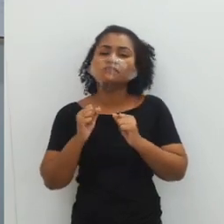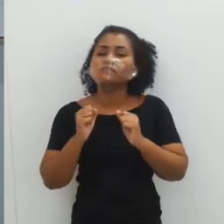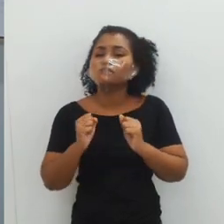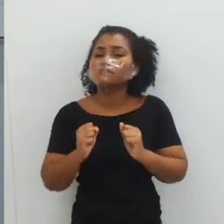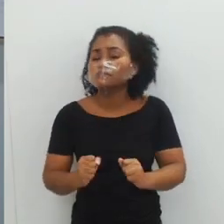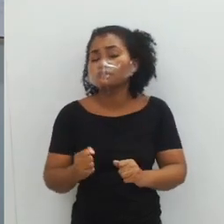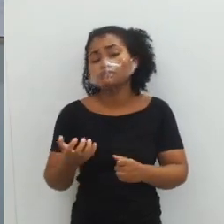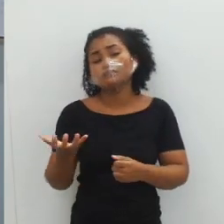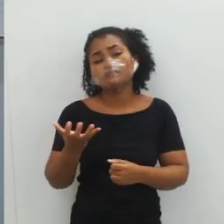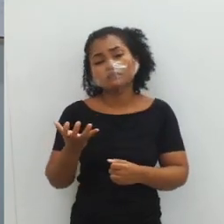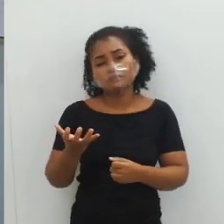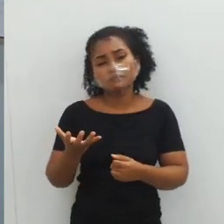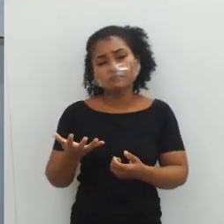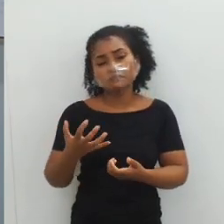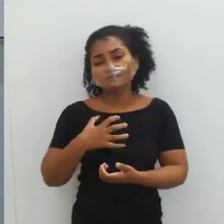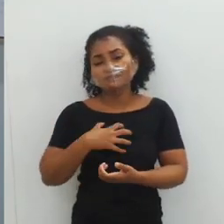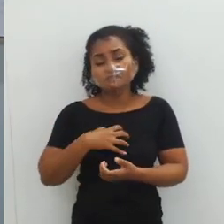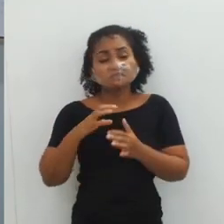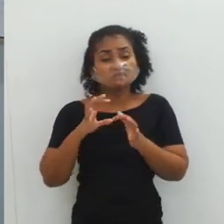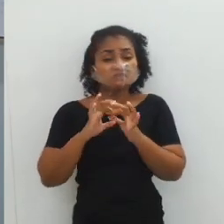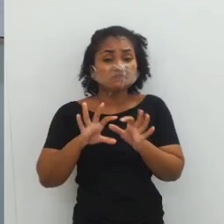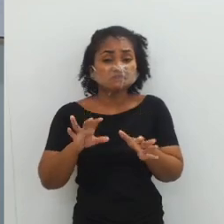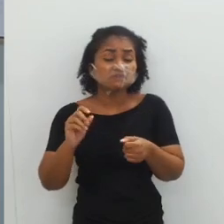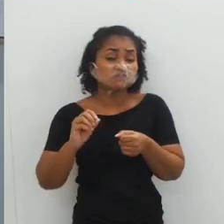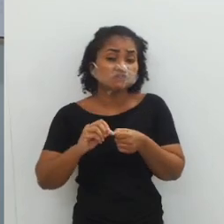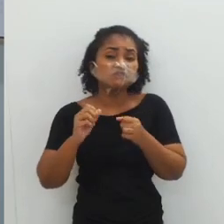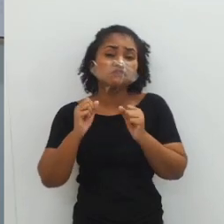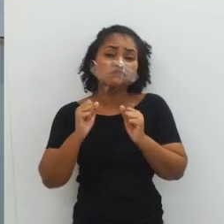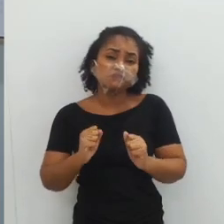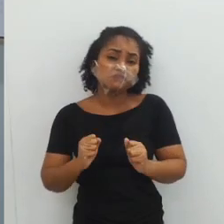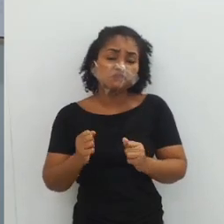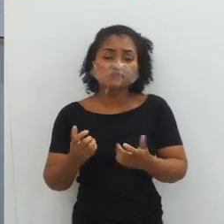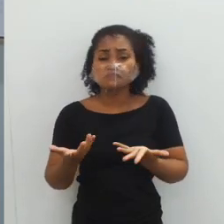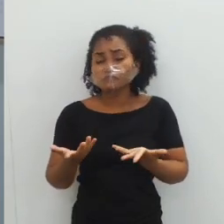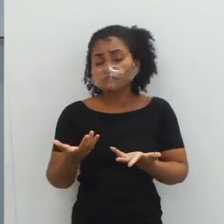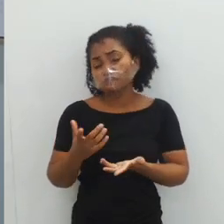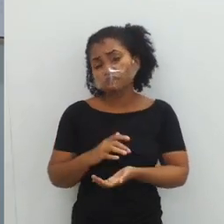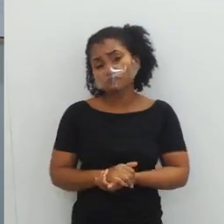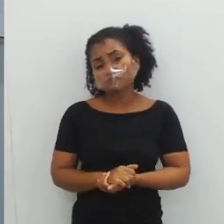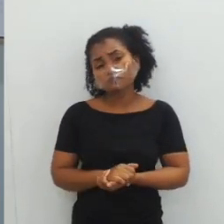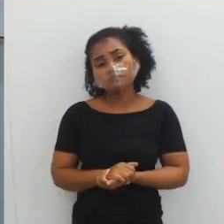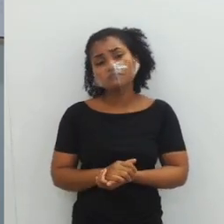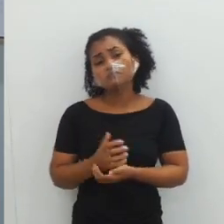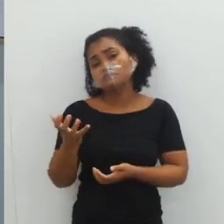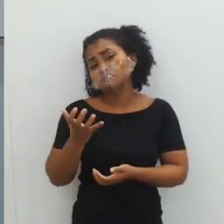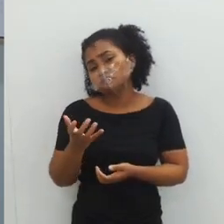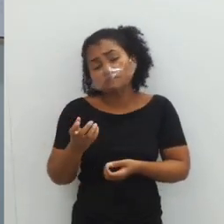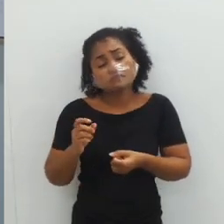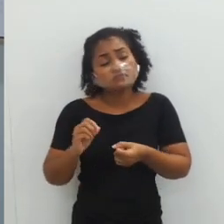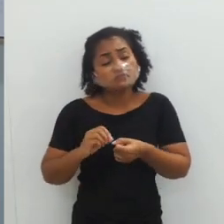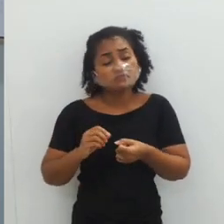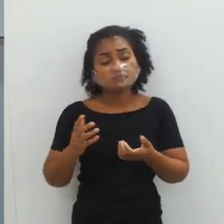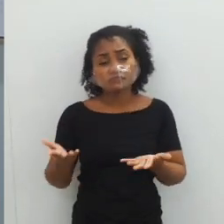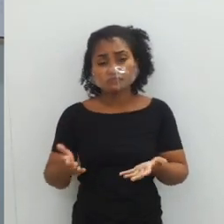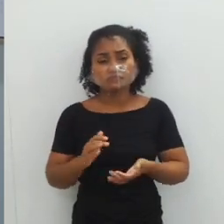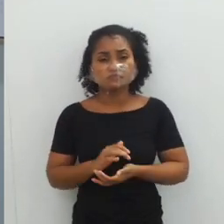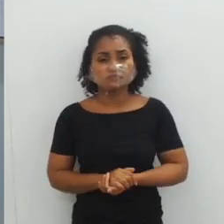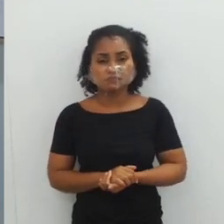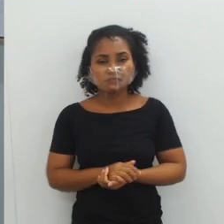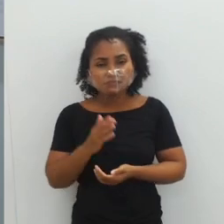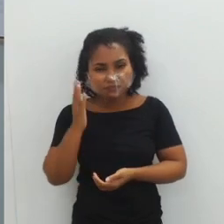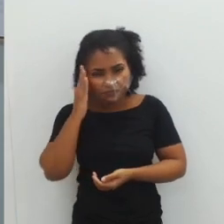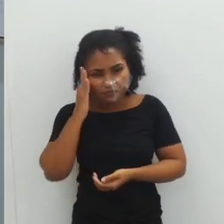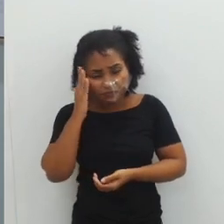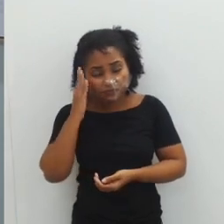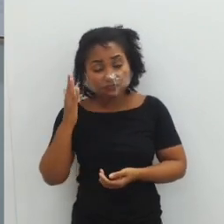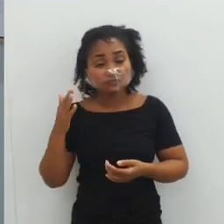que ela se sentir à vontade de fazer e o que ela se dispor a fazer.